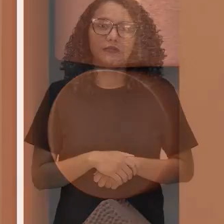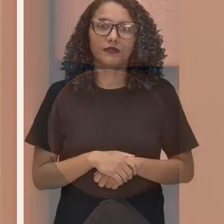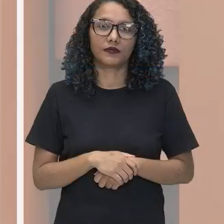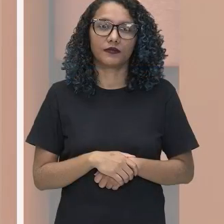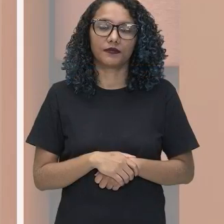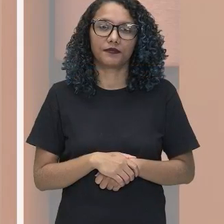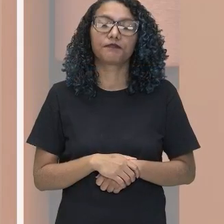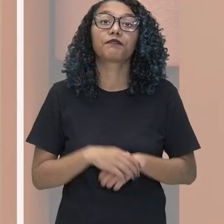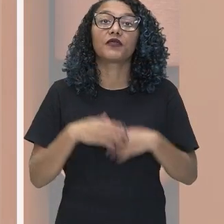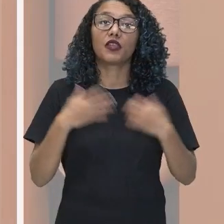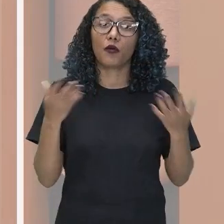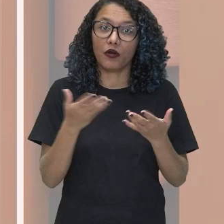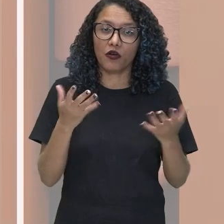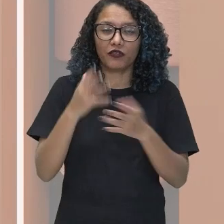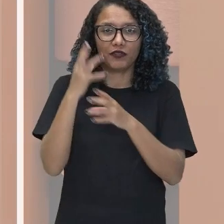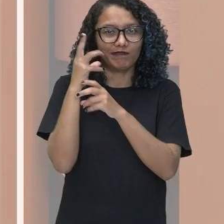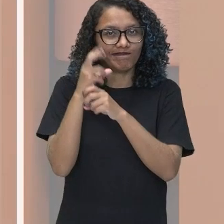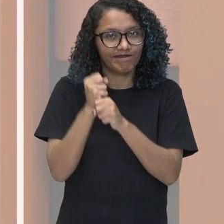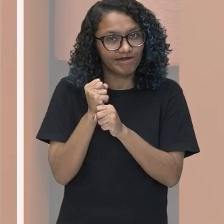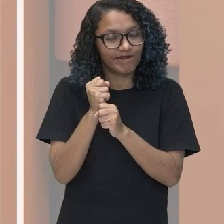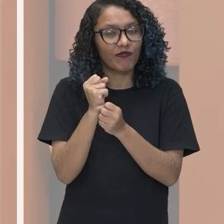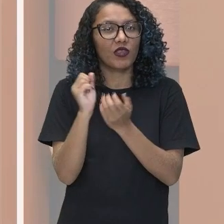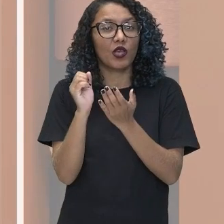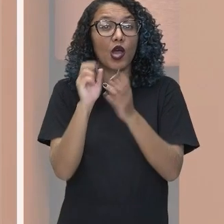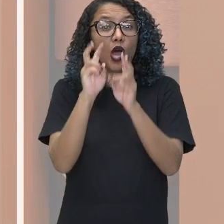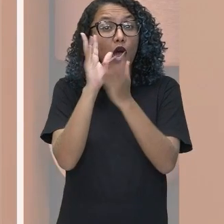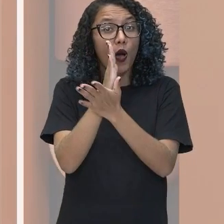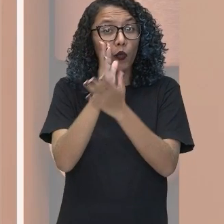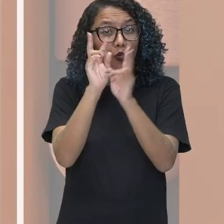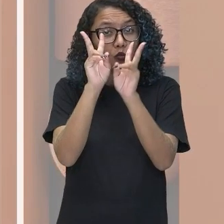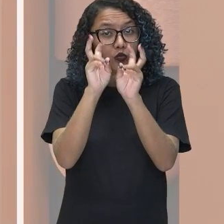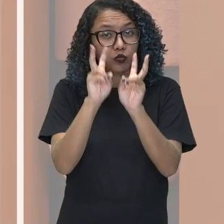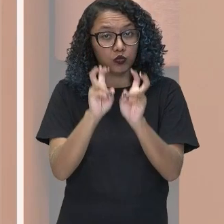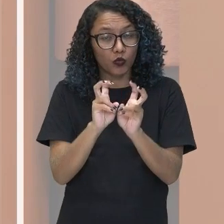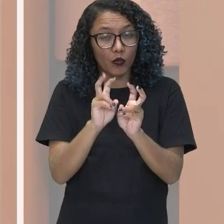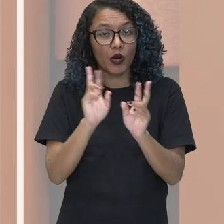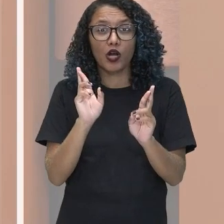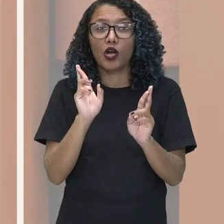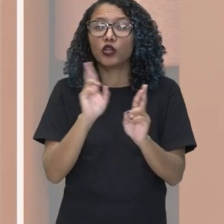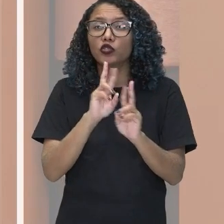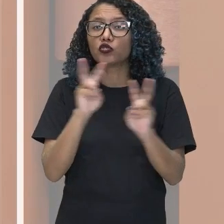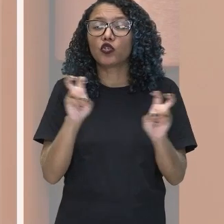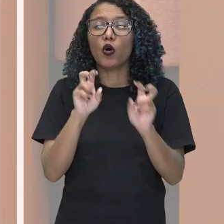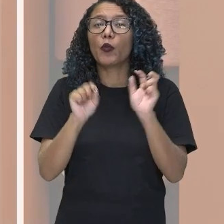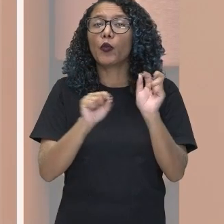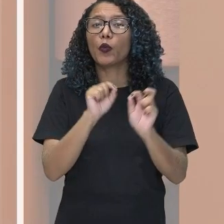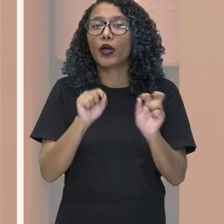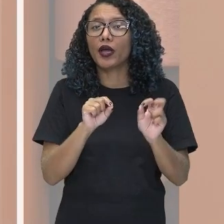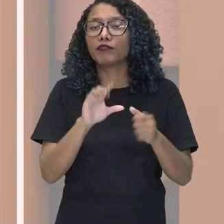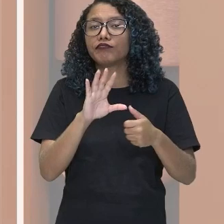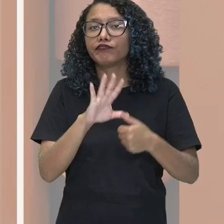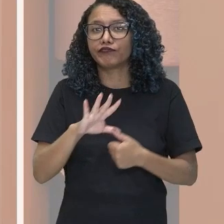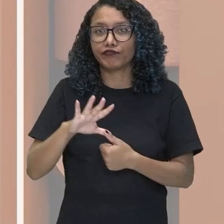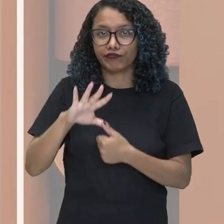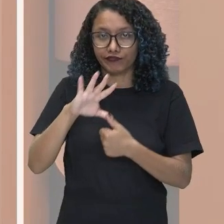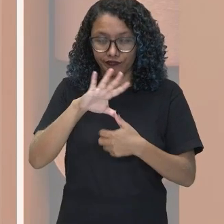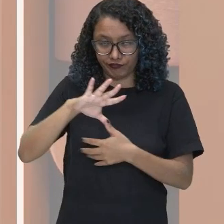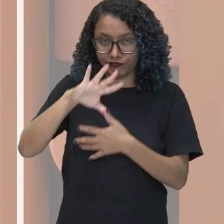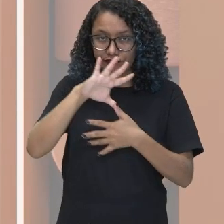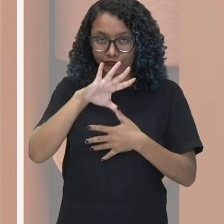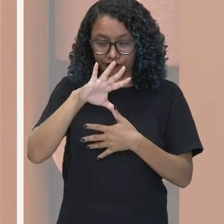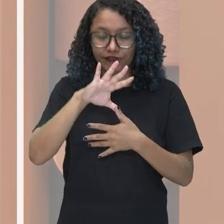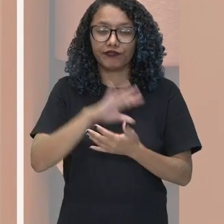Vamos recordar ao longo da revisão conteúdos sobre o continente americano e a gente começa falando sobre a